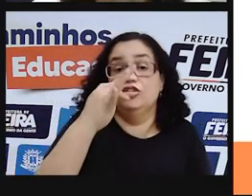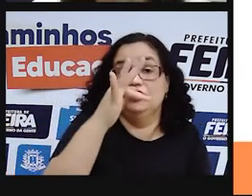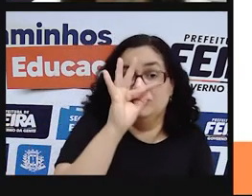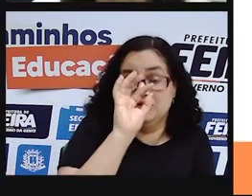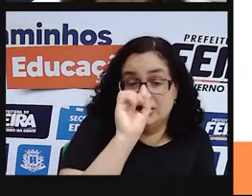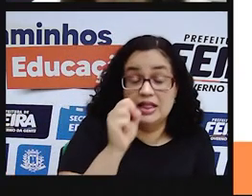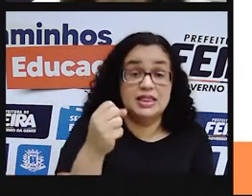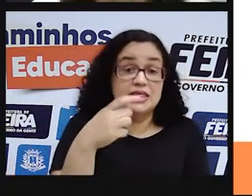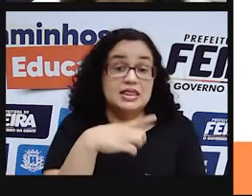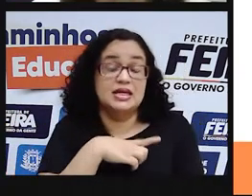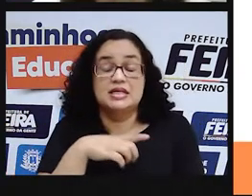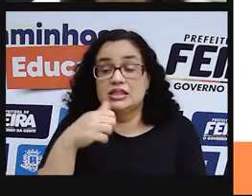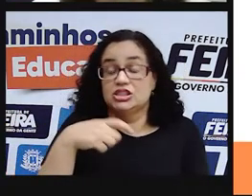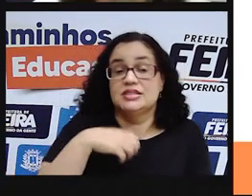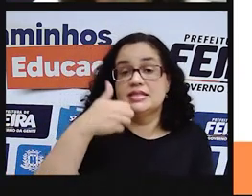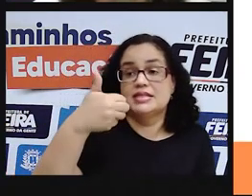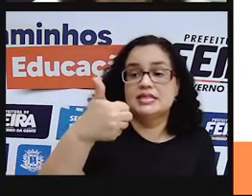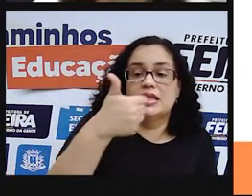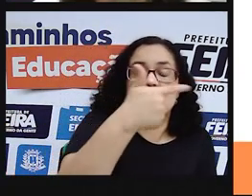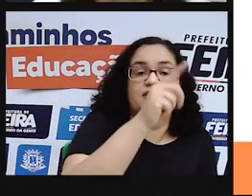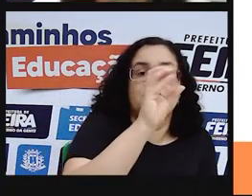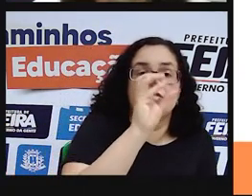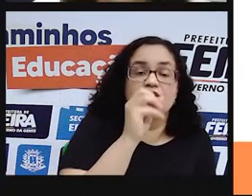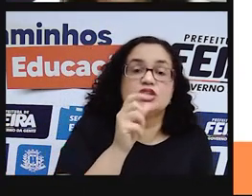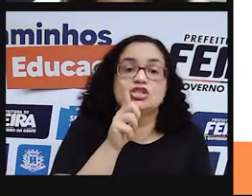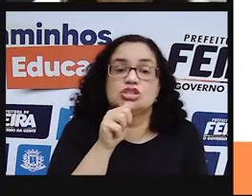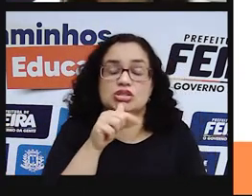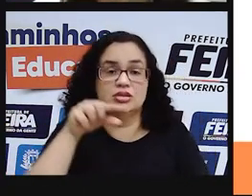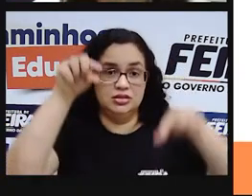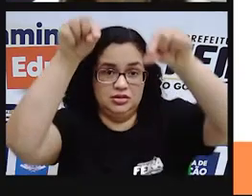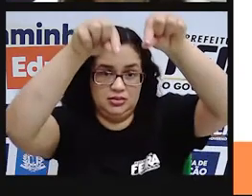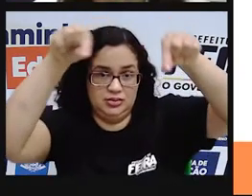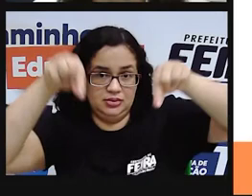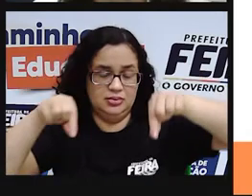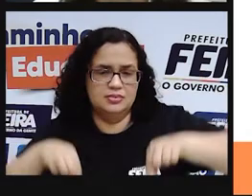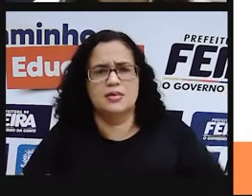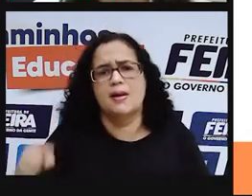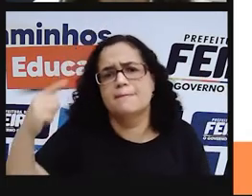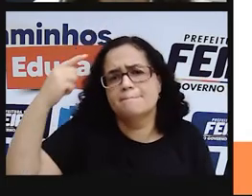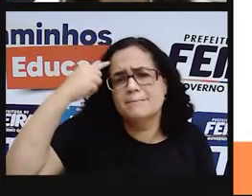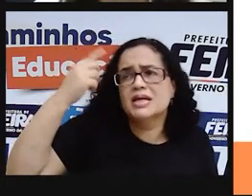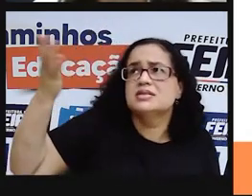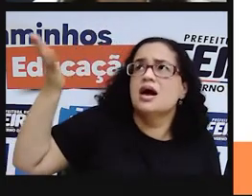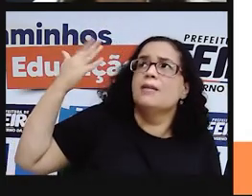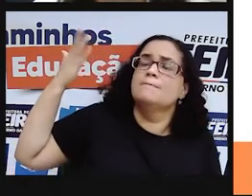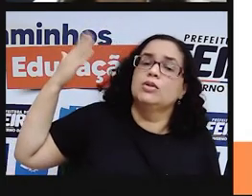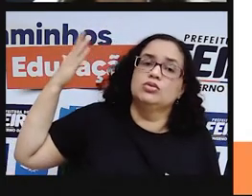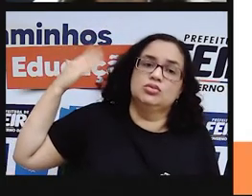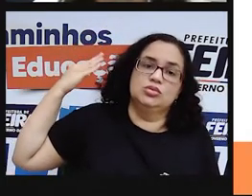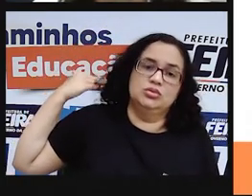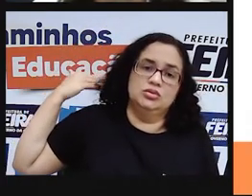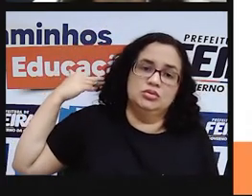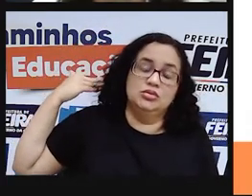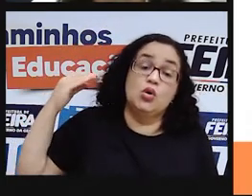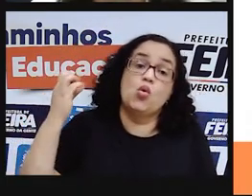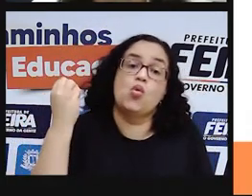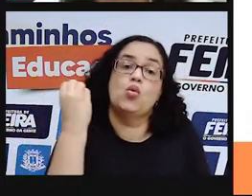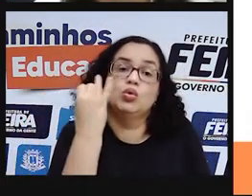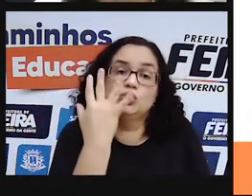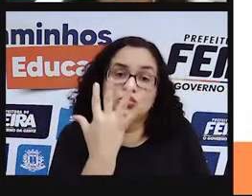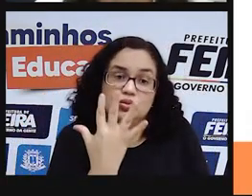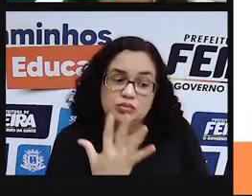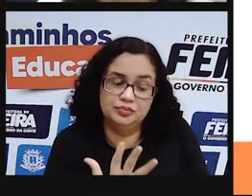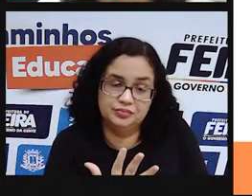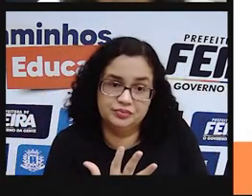esperar de Santana posso ir a cerca de 120 Lagoas nagini isso há anos atrás né se contou aí